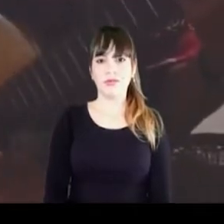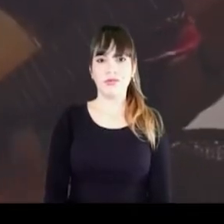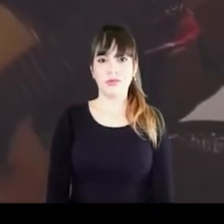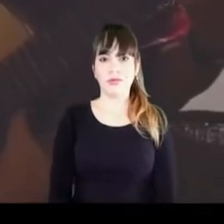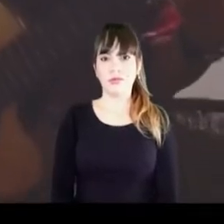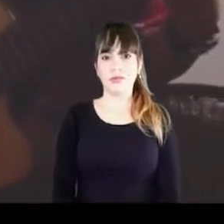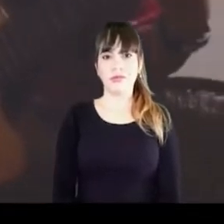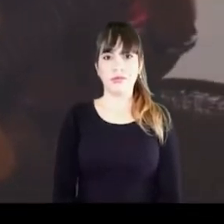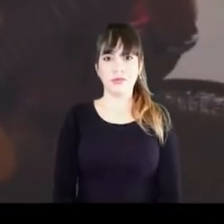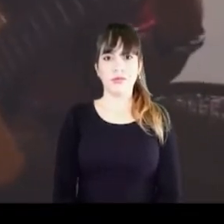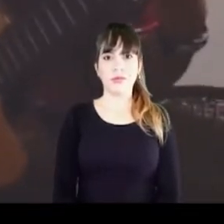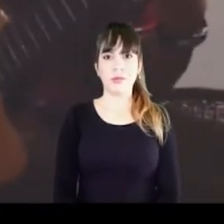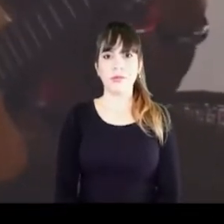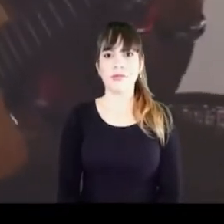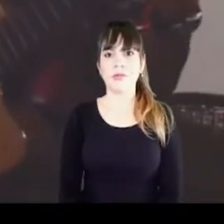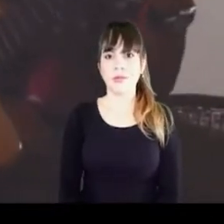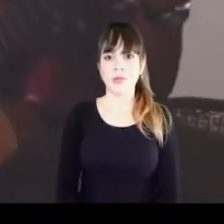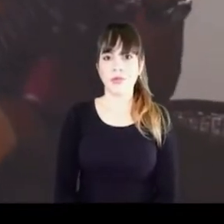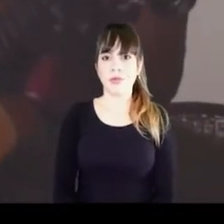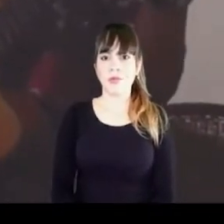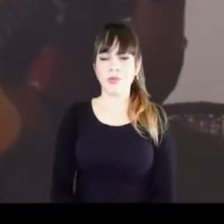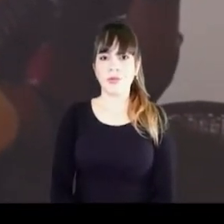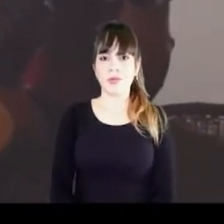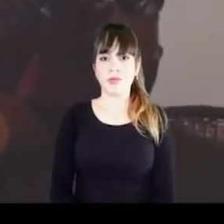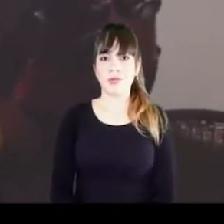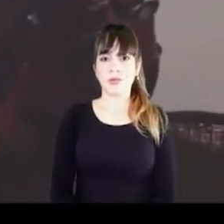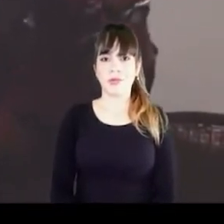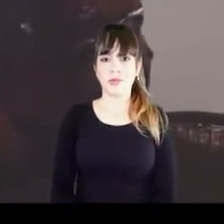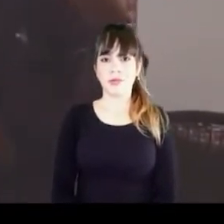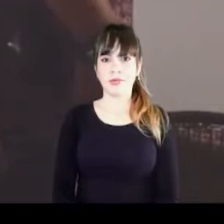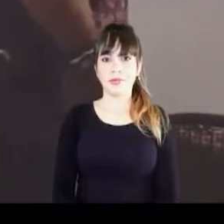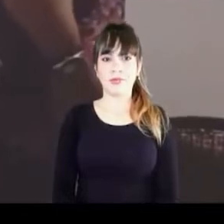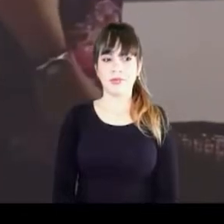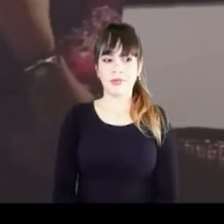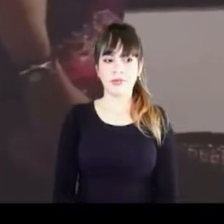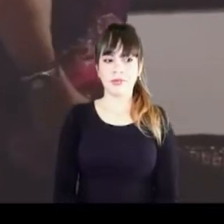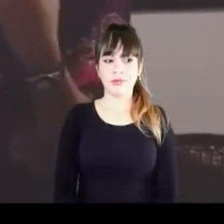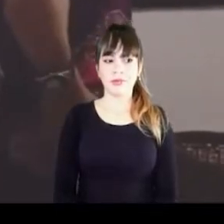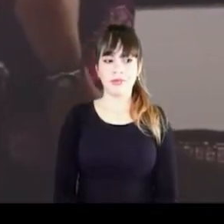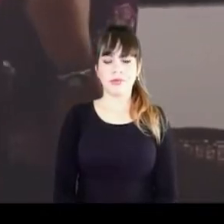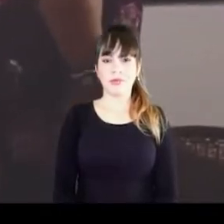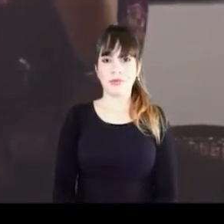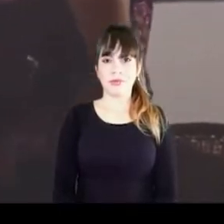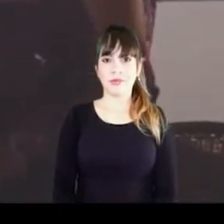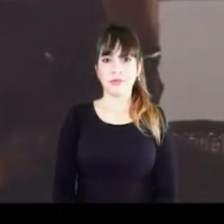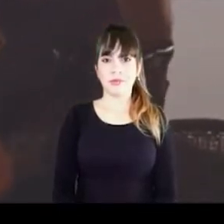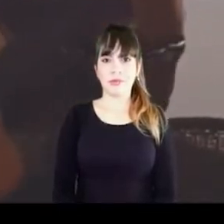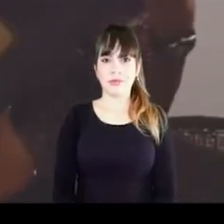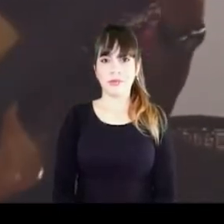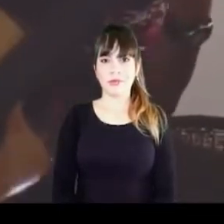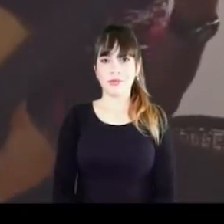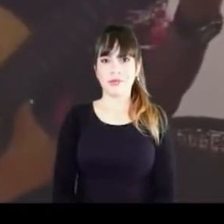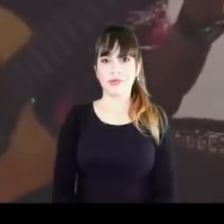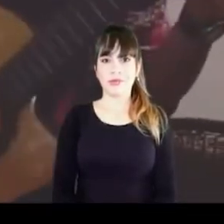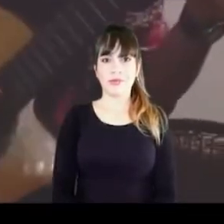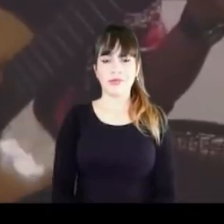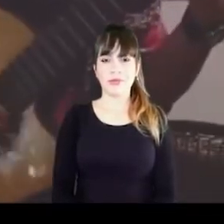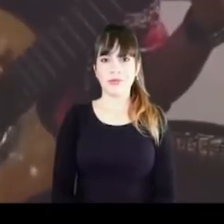Atrás deles há uma parede com vários quadros. Desse lugar.